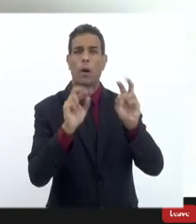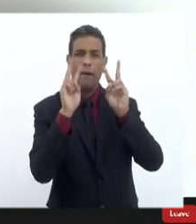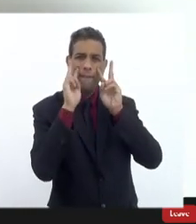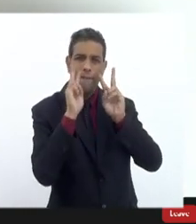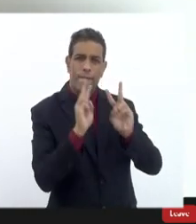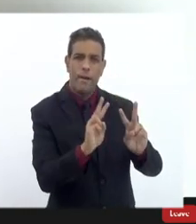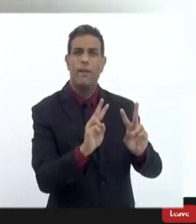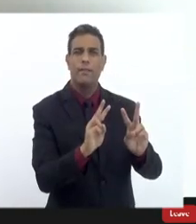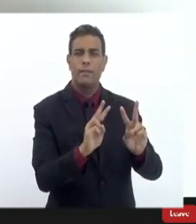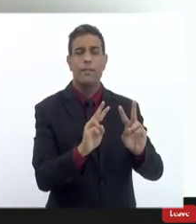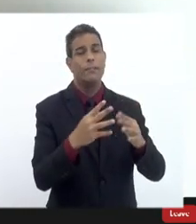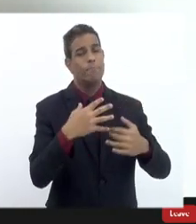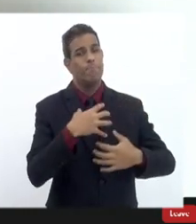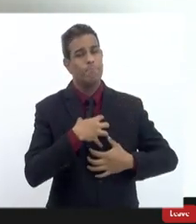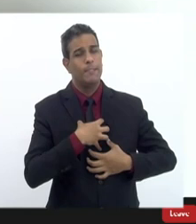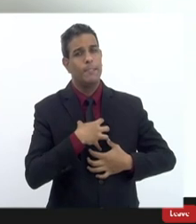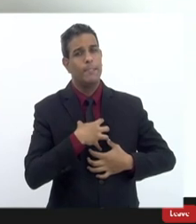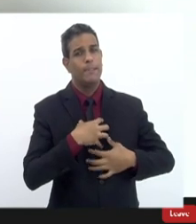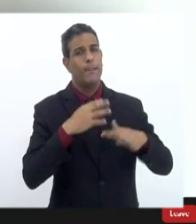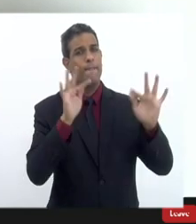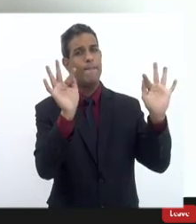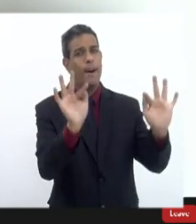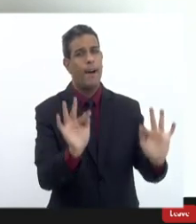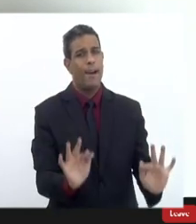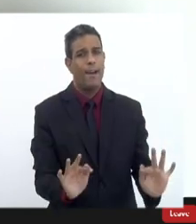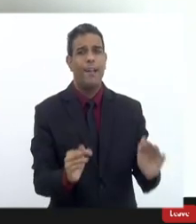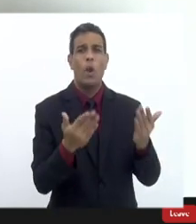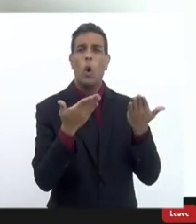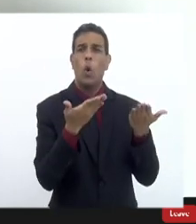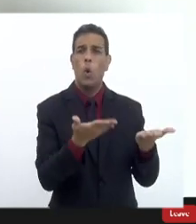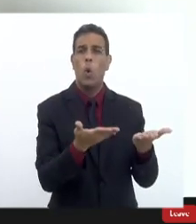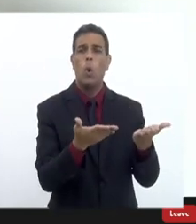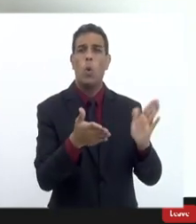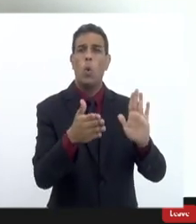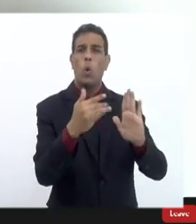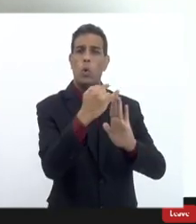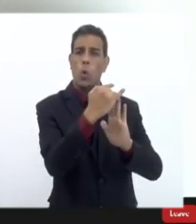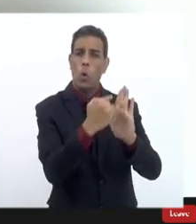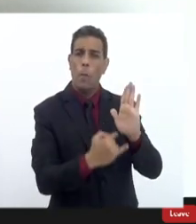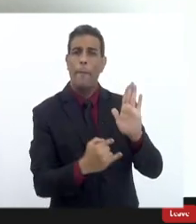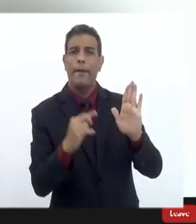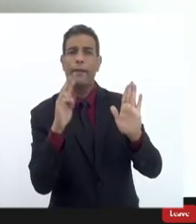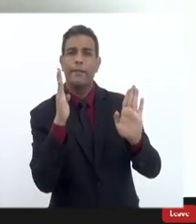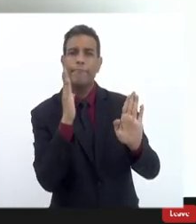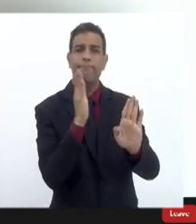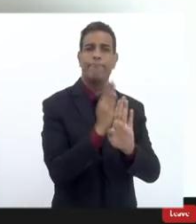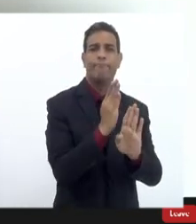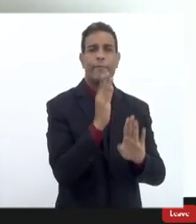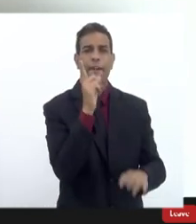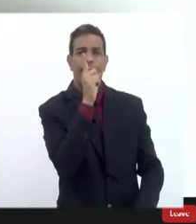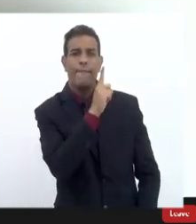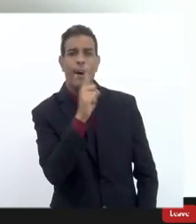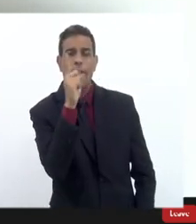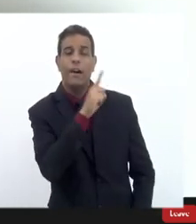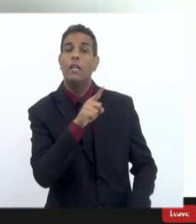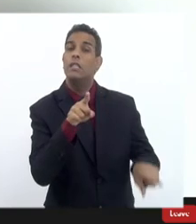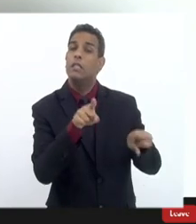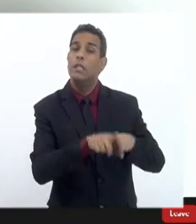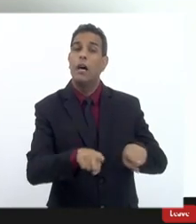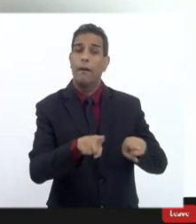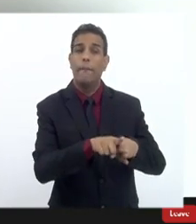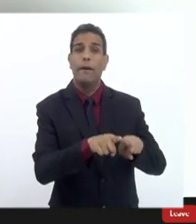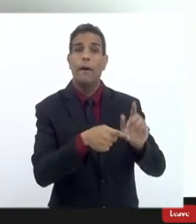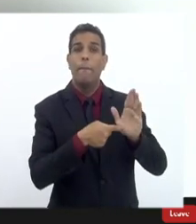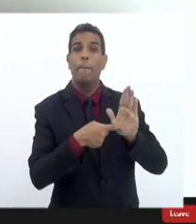impressionada e feliz com o fato não só de ser um documento que aponta falhas, mas que traz proposições e caminhos para a solução